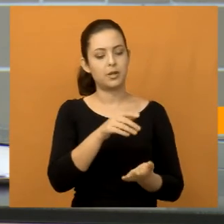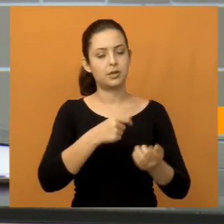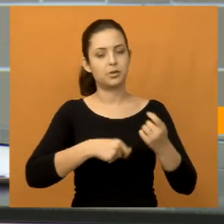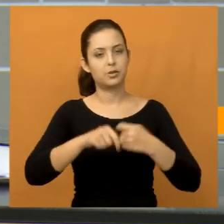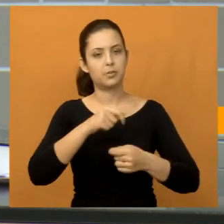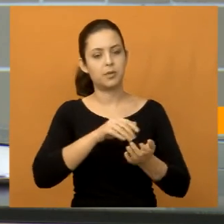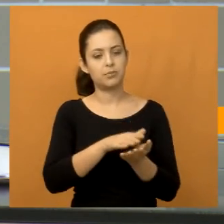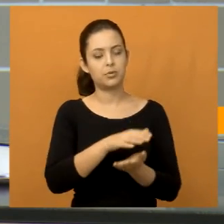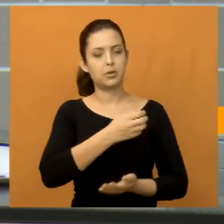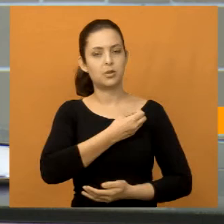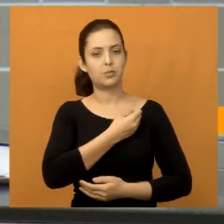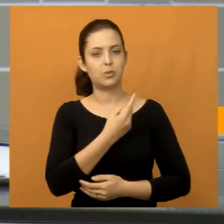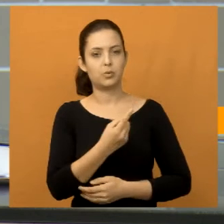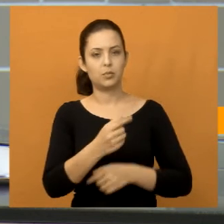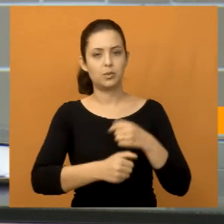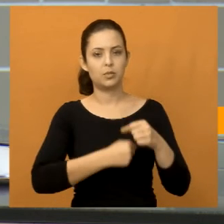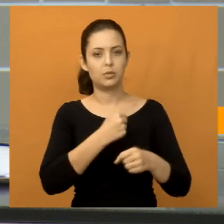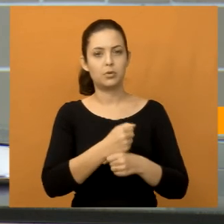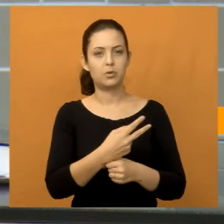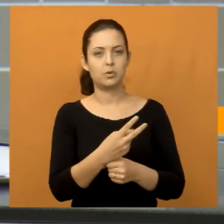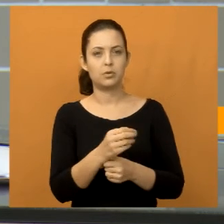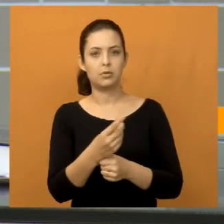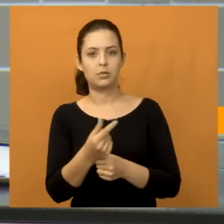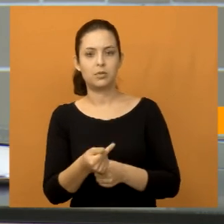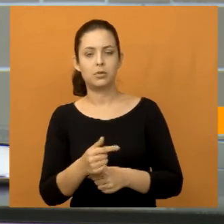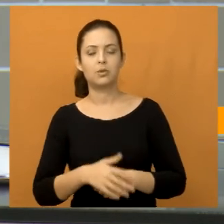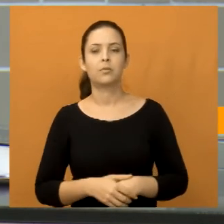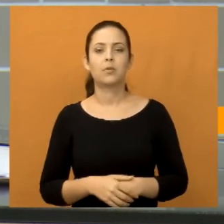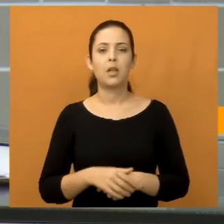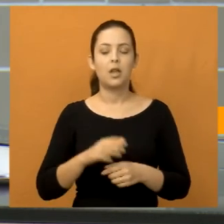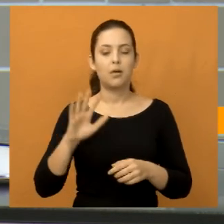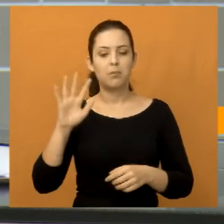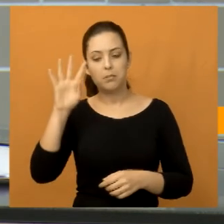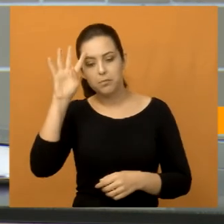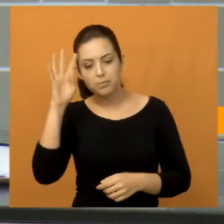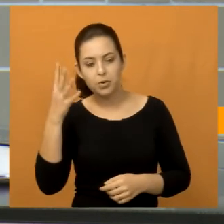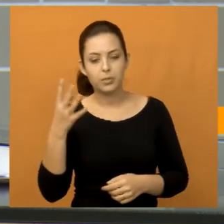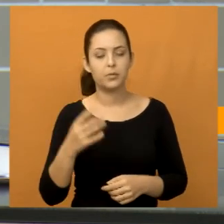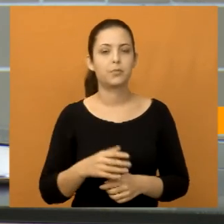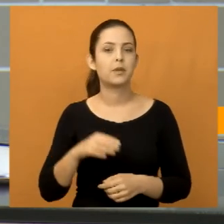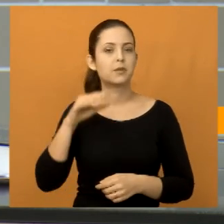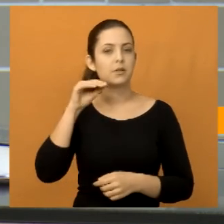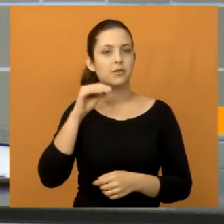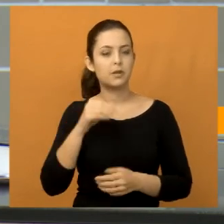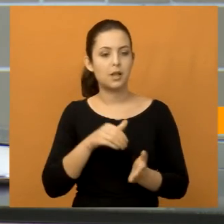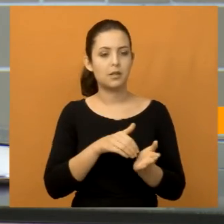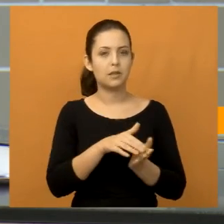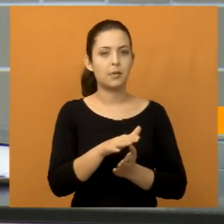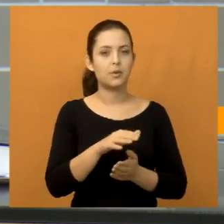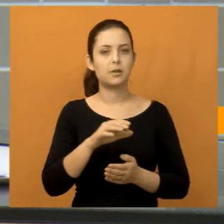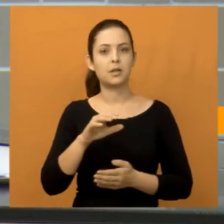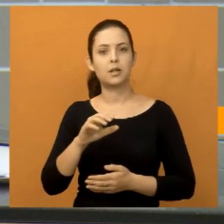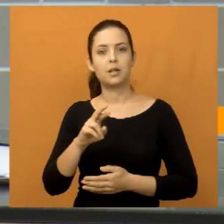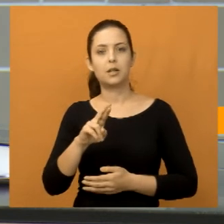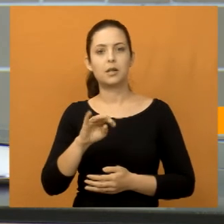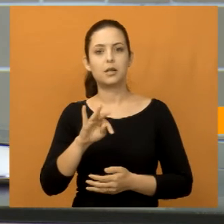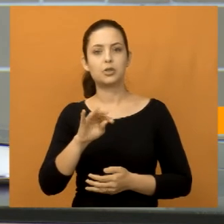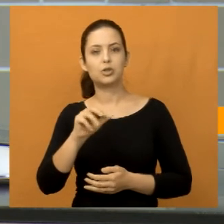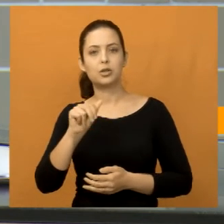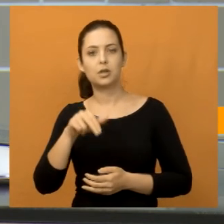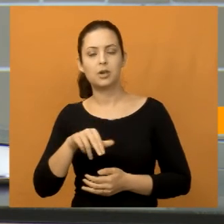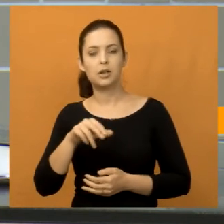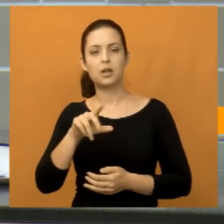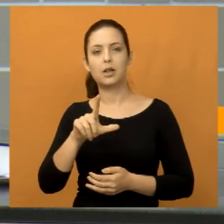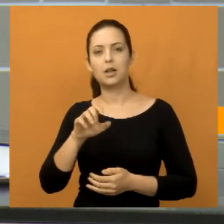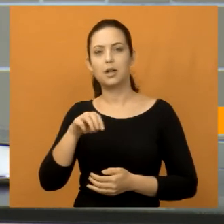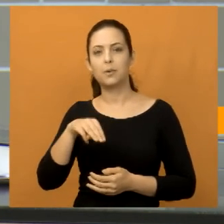administrativo número 1 de 2017, que culminou com a demissão do servidor Christian Peterson Antuni Lemos